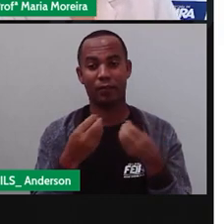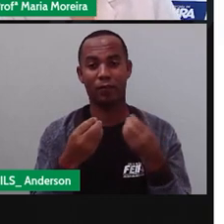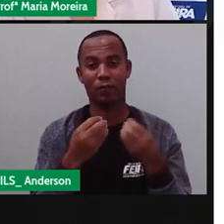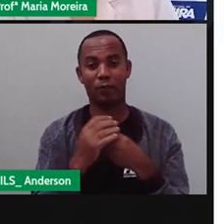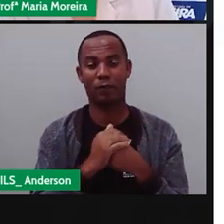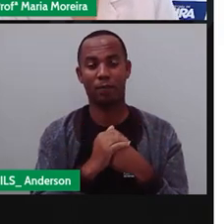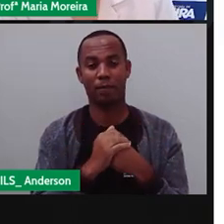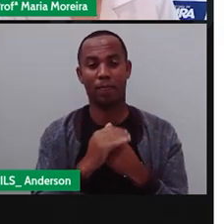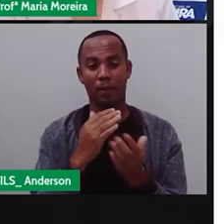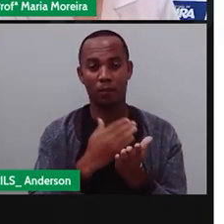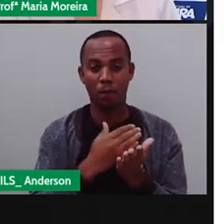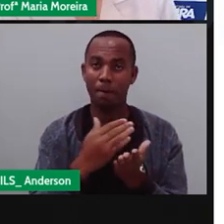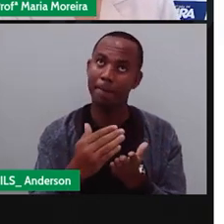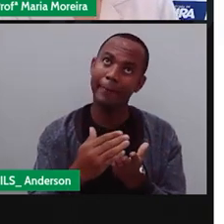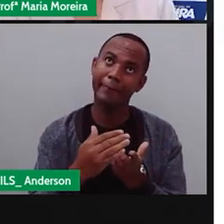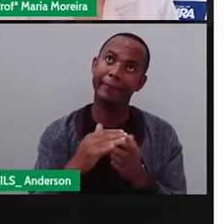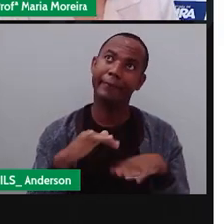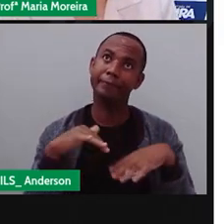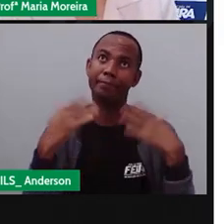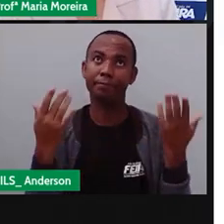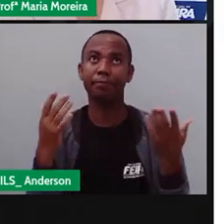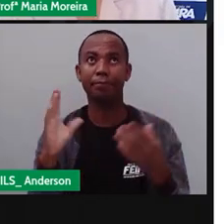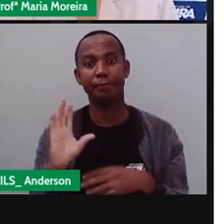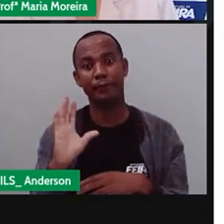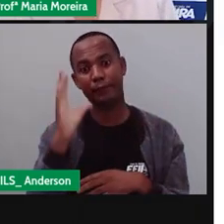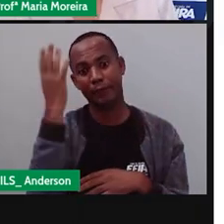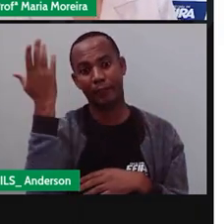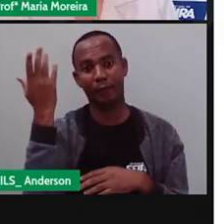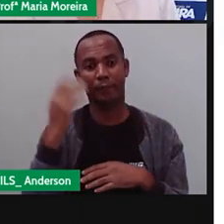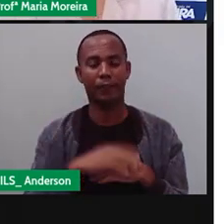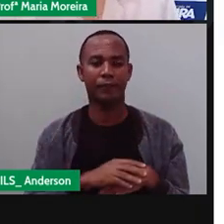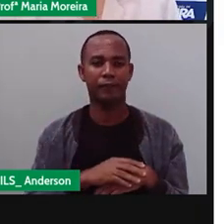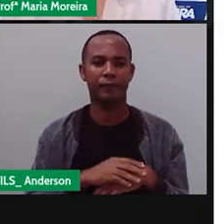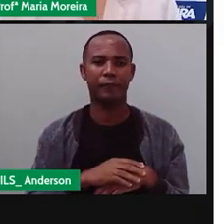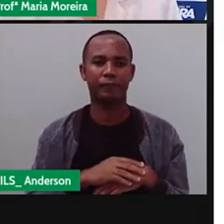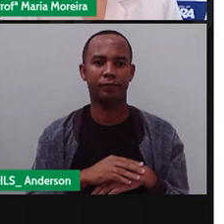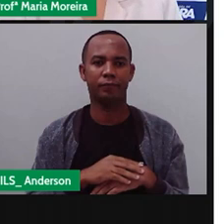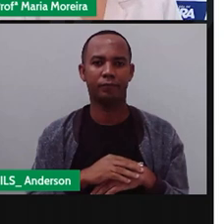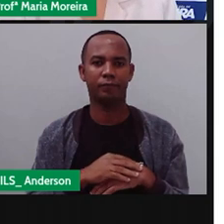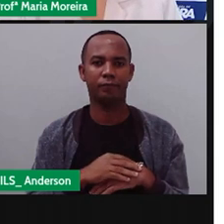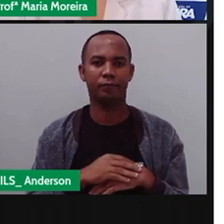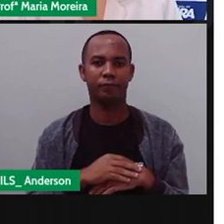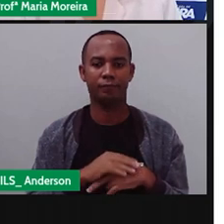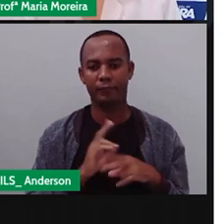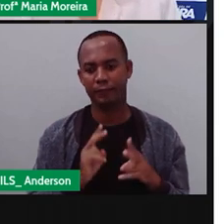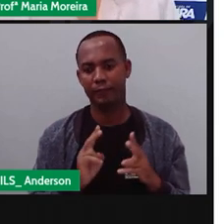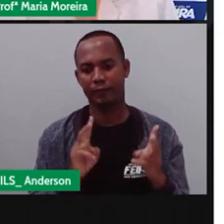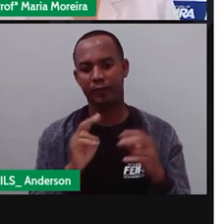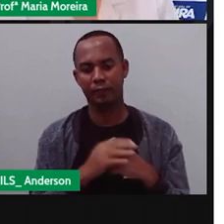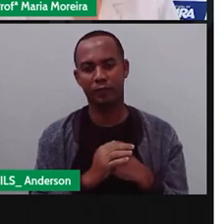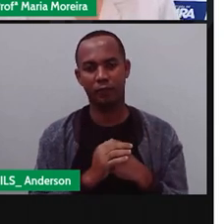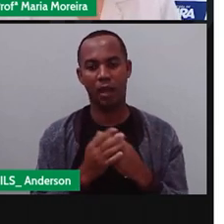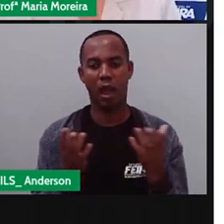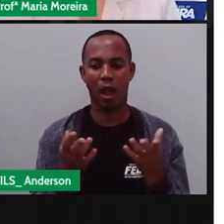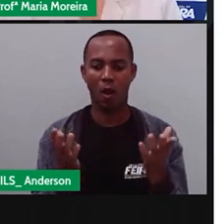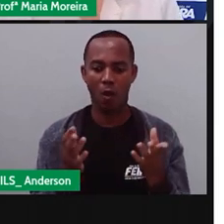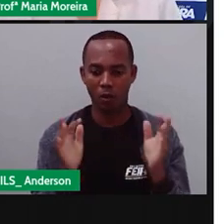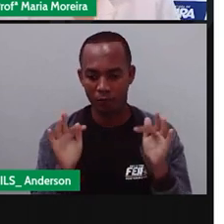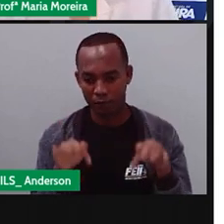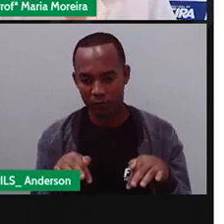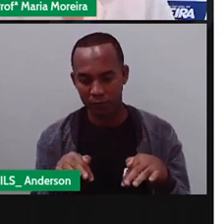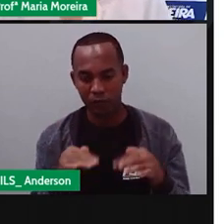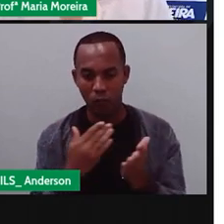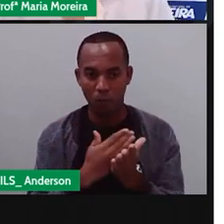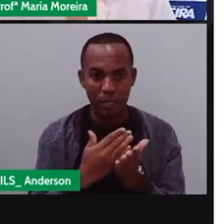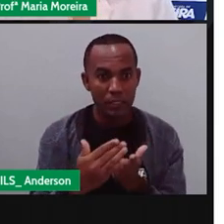dizer o seguinte: começa então, de repente, quando, Em seguida, neste momento,